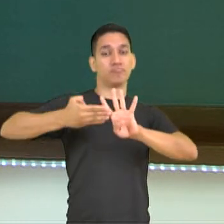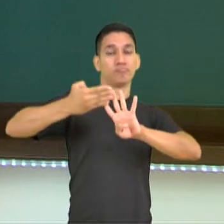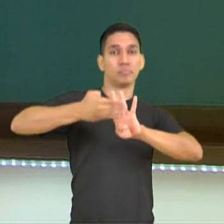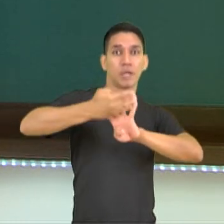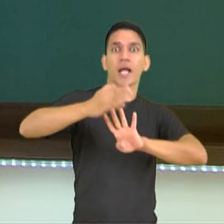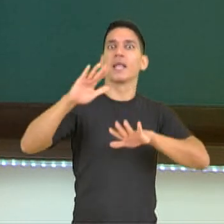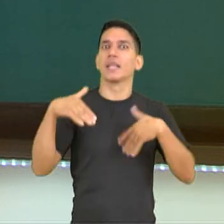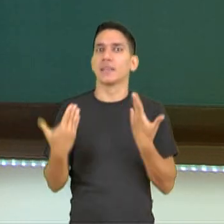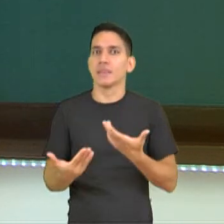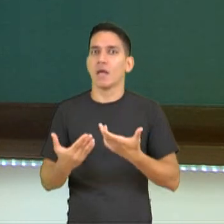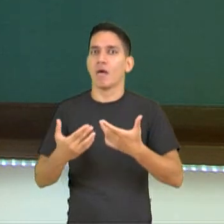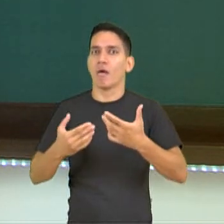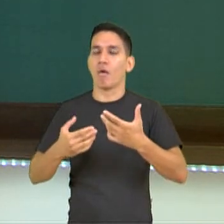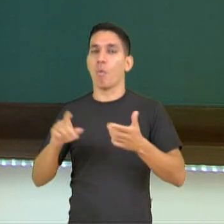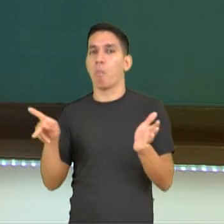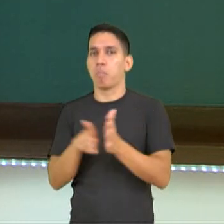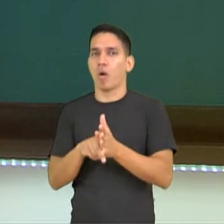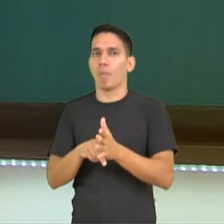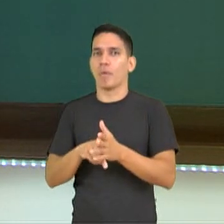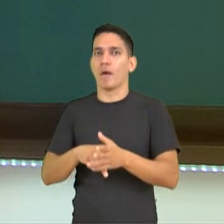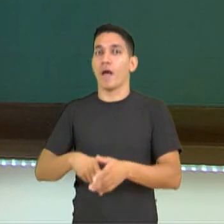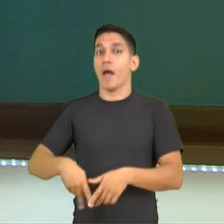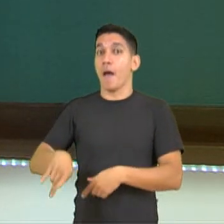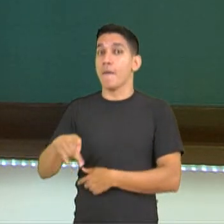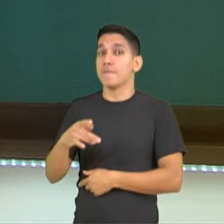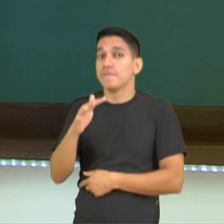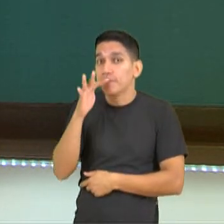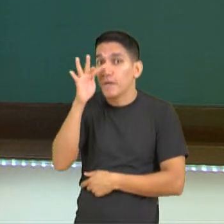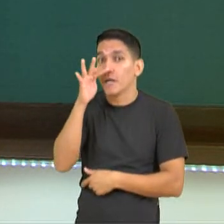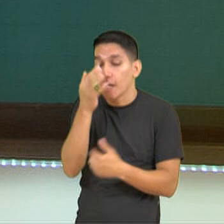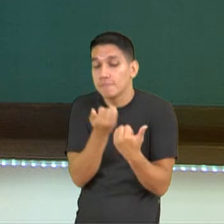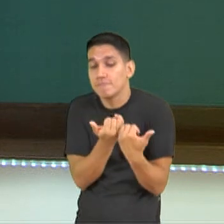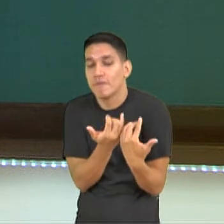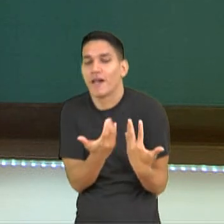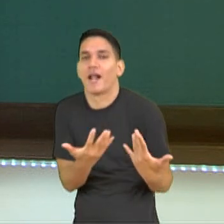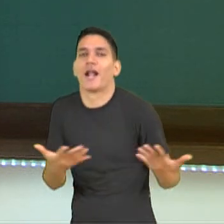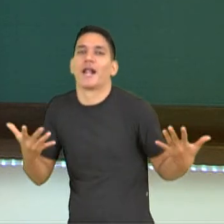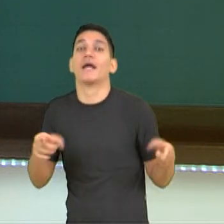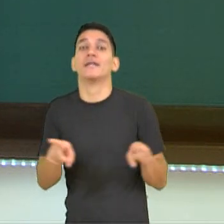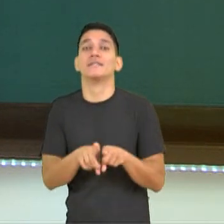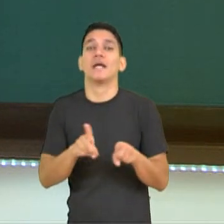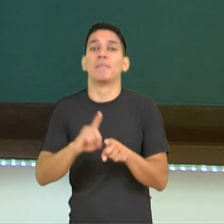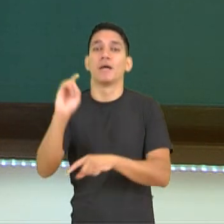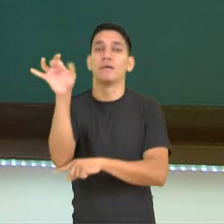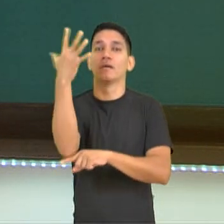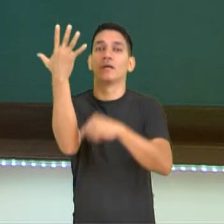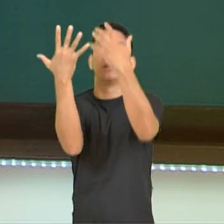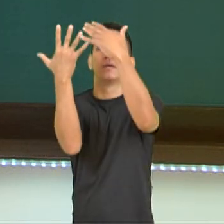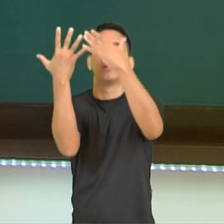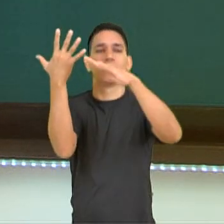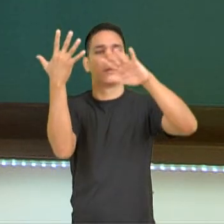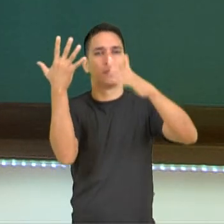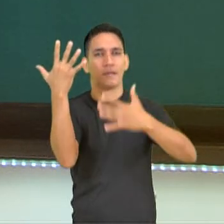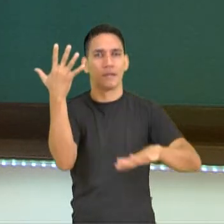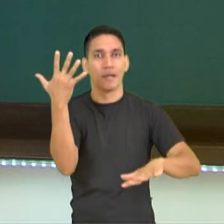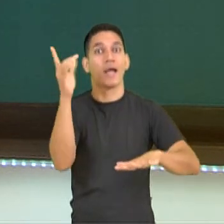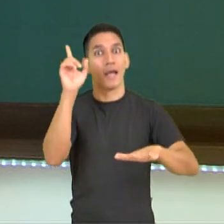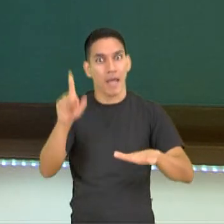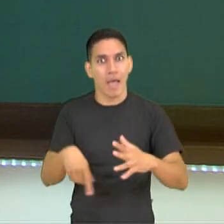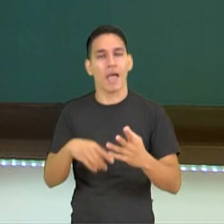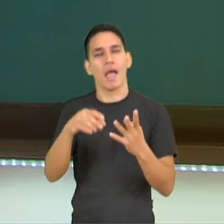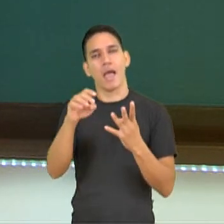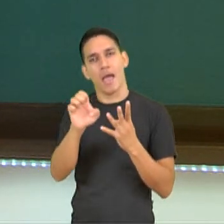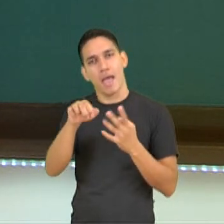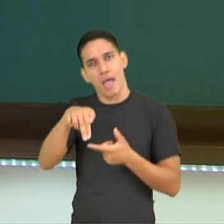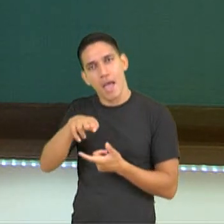na primavera e acontece no outono, certo? Então, equinócio de primavera, quando